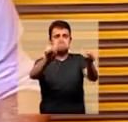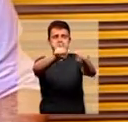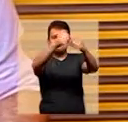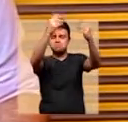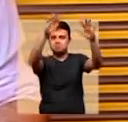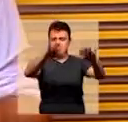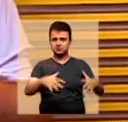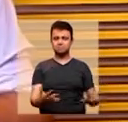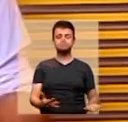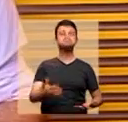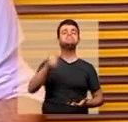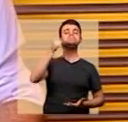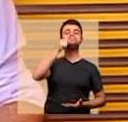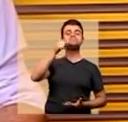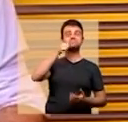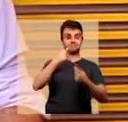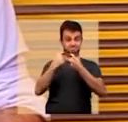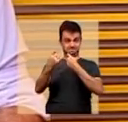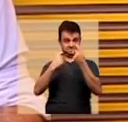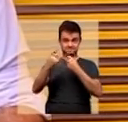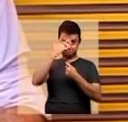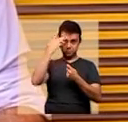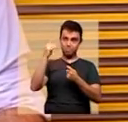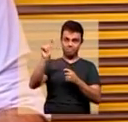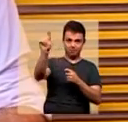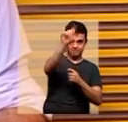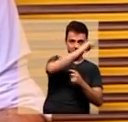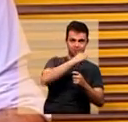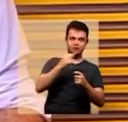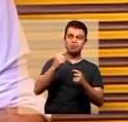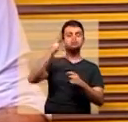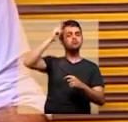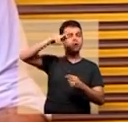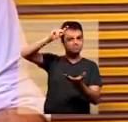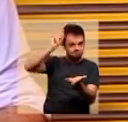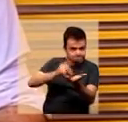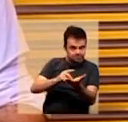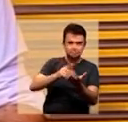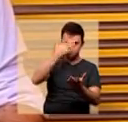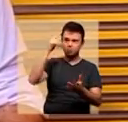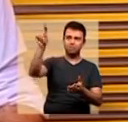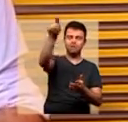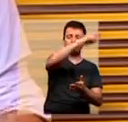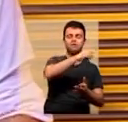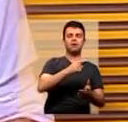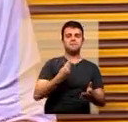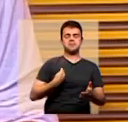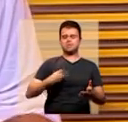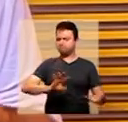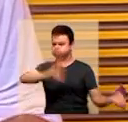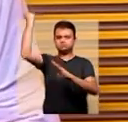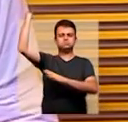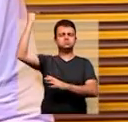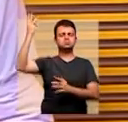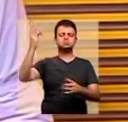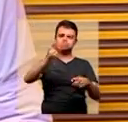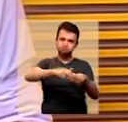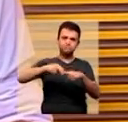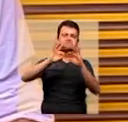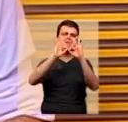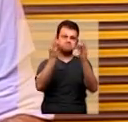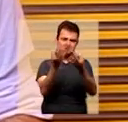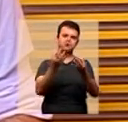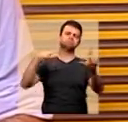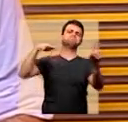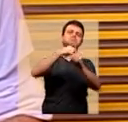destruindo as famílias. E a repórter Maria Estela Calças colheu alguns depoimentos de pessoas que tiveram as vidas transformadas